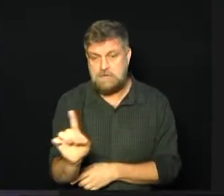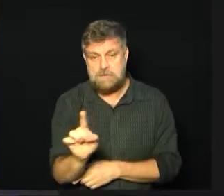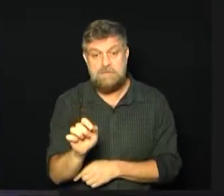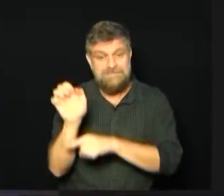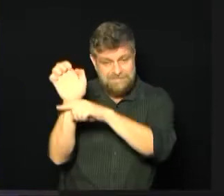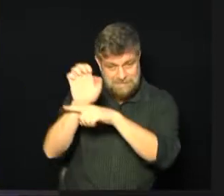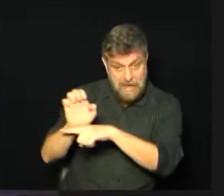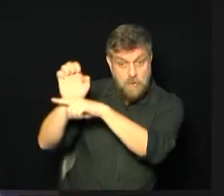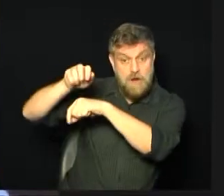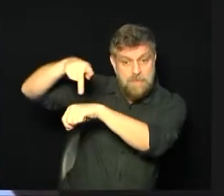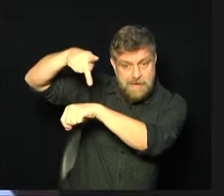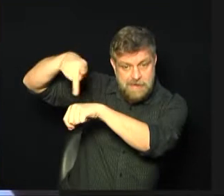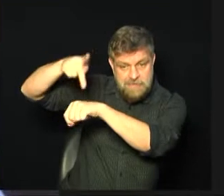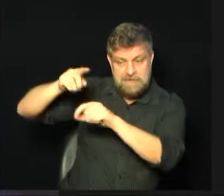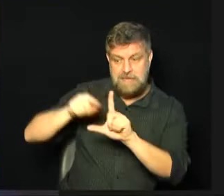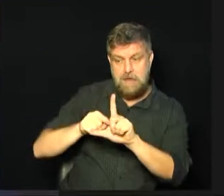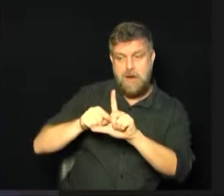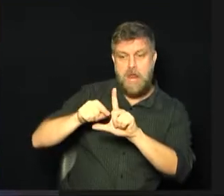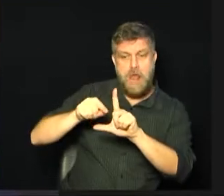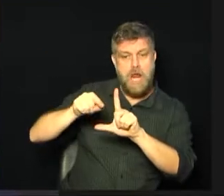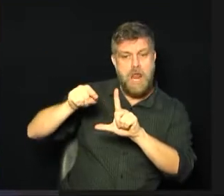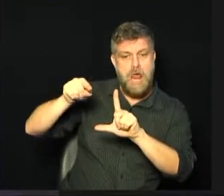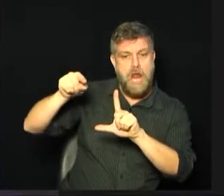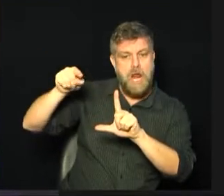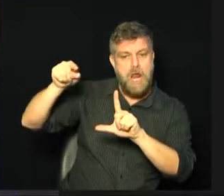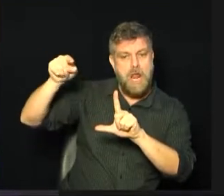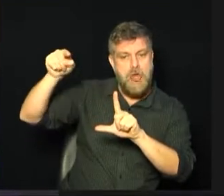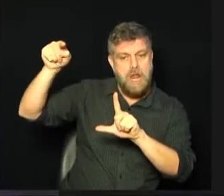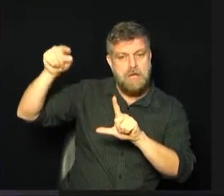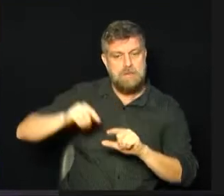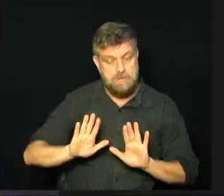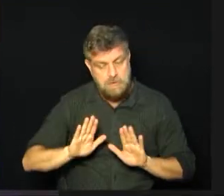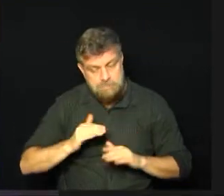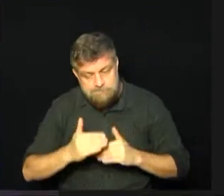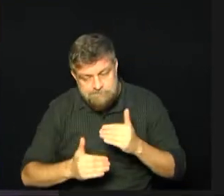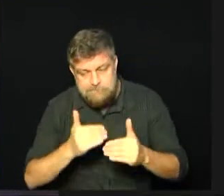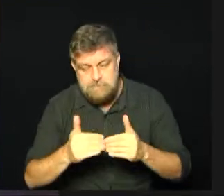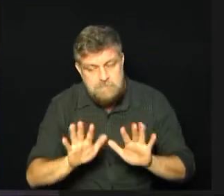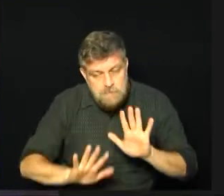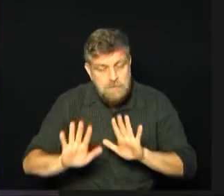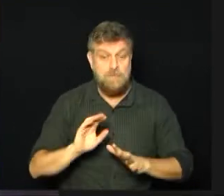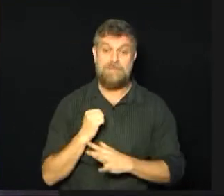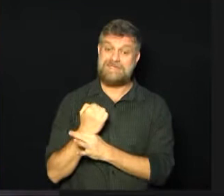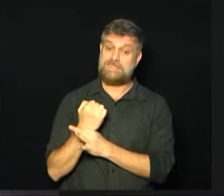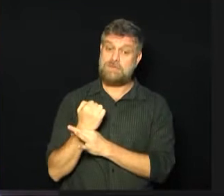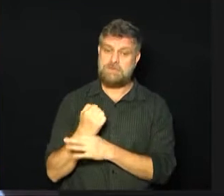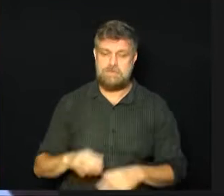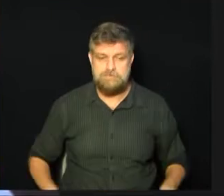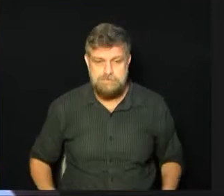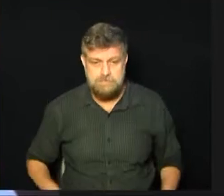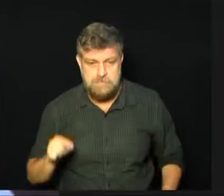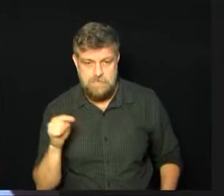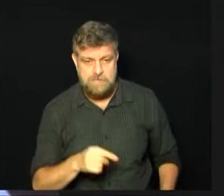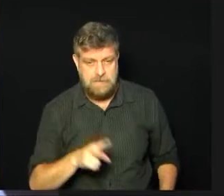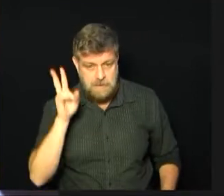Europa está tendo uma ressurgência da doença. Então, acho que cada passo tem que ser dado de maneira bastante segura. O senhor acaba de